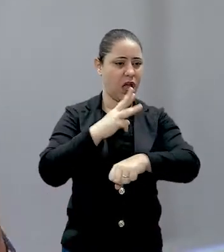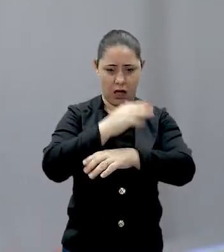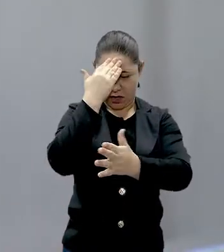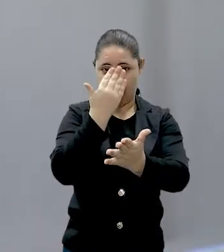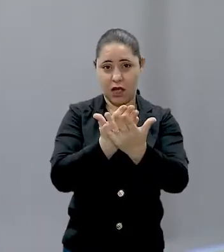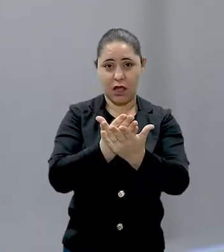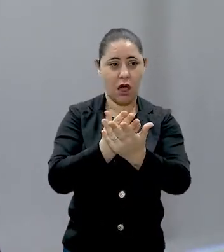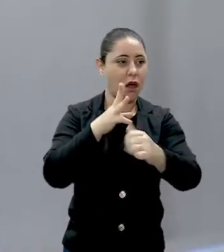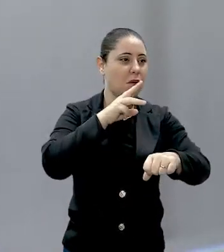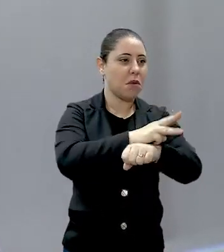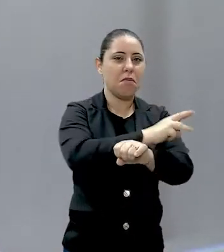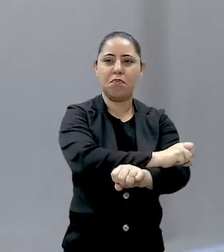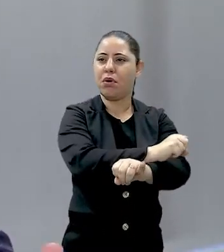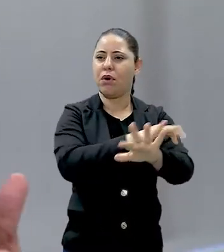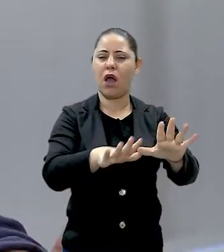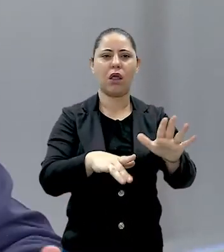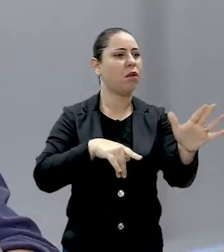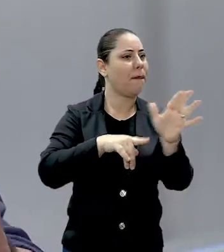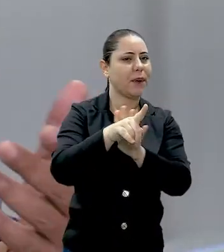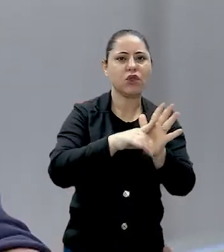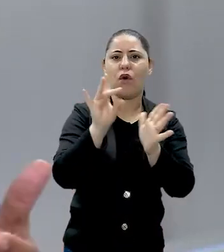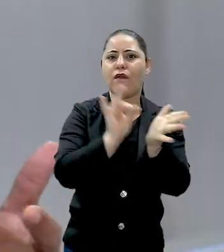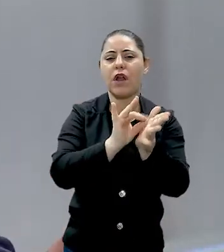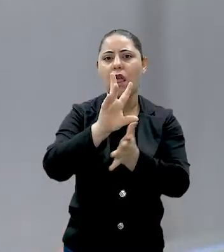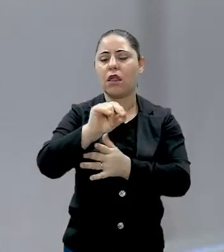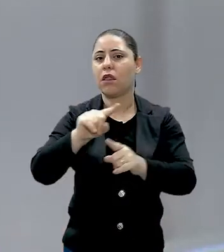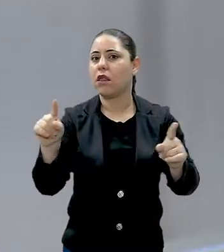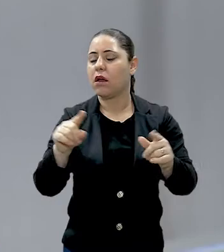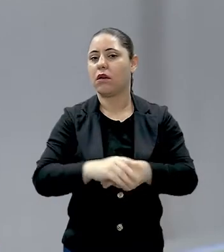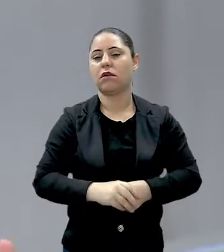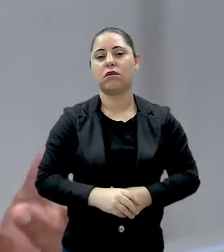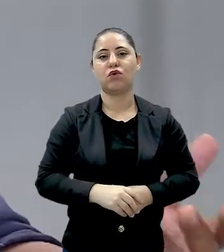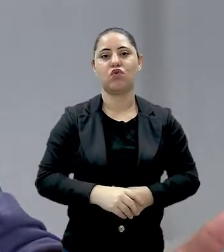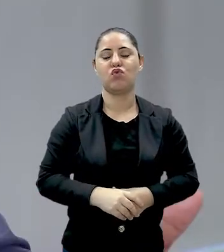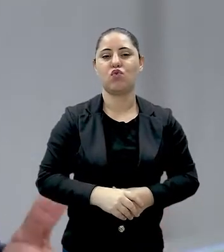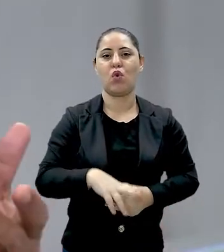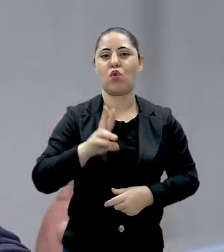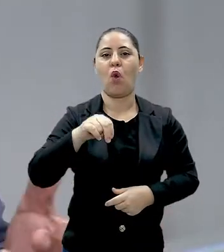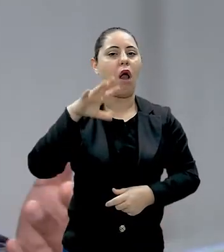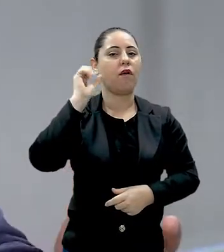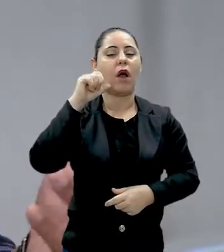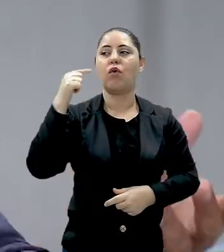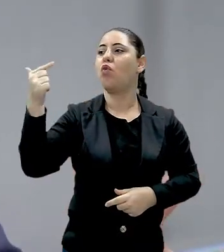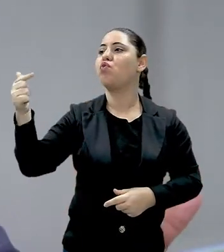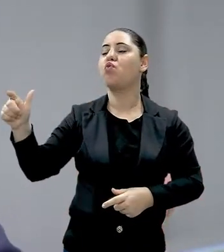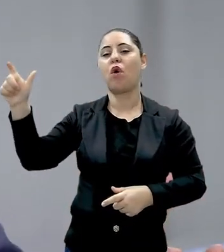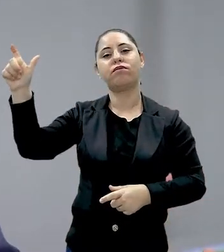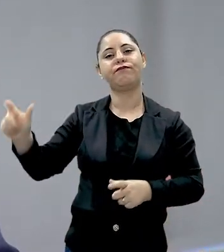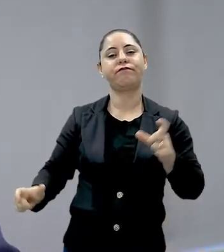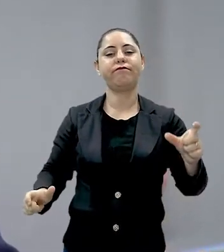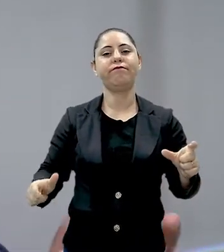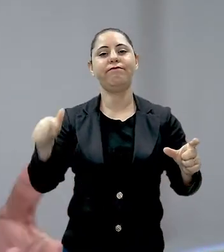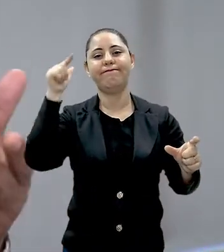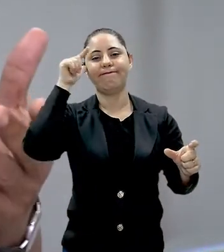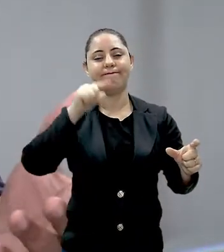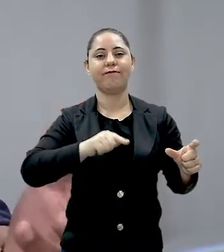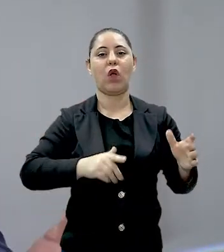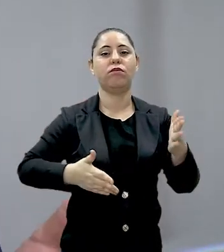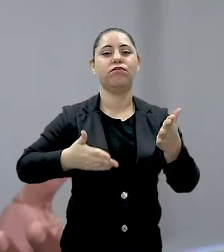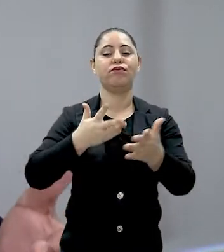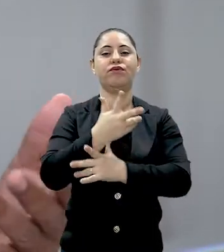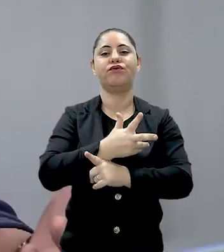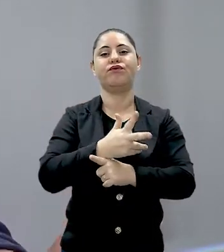mentira, acreditou naquilo, sem sequer ir atrás do que era verdade ou não, sem querer ouvir o outro lado, e